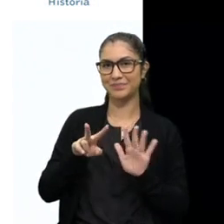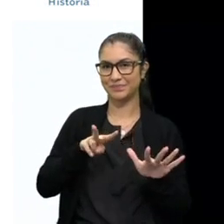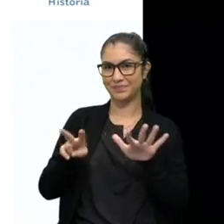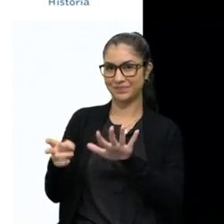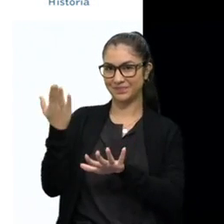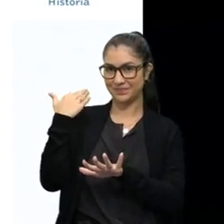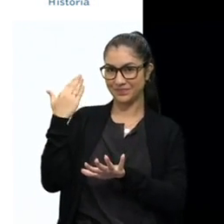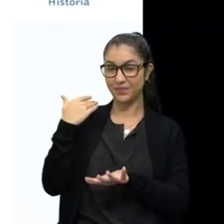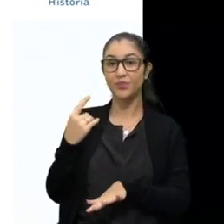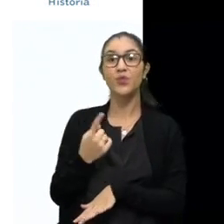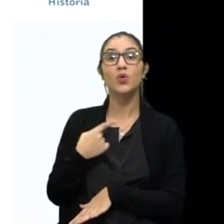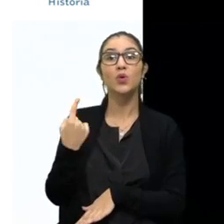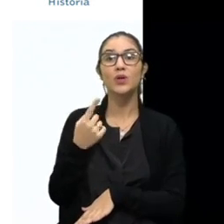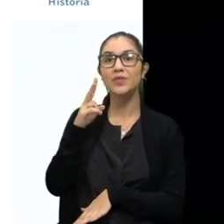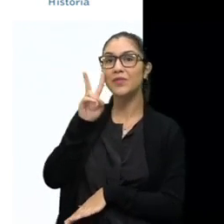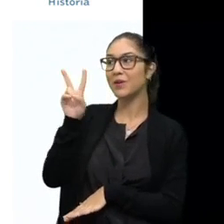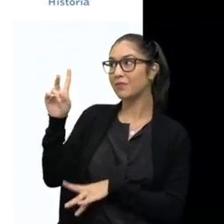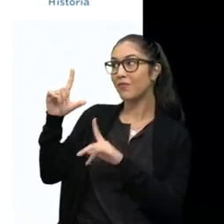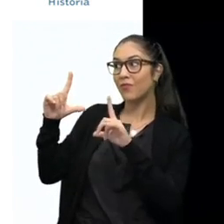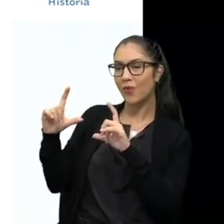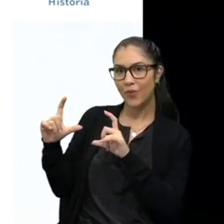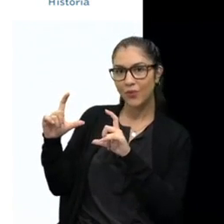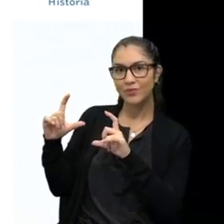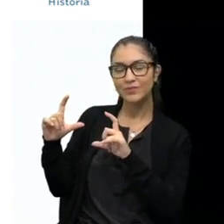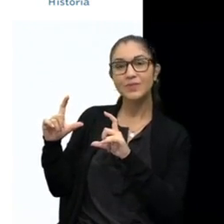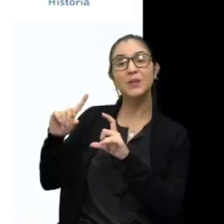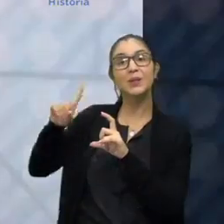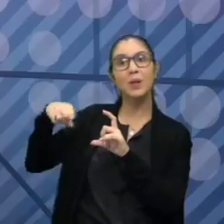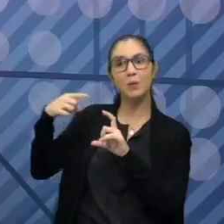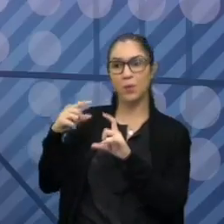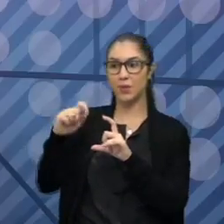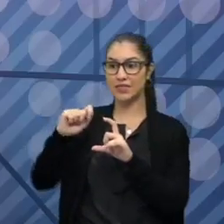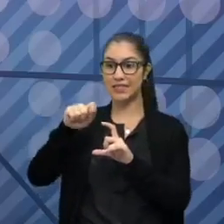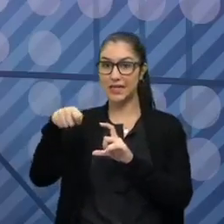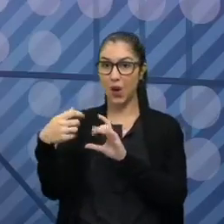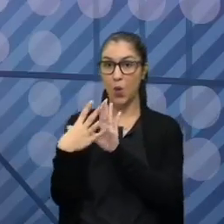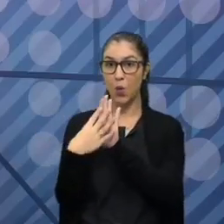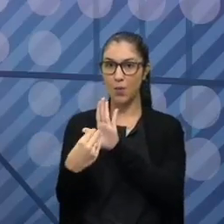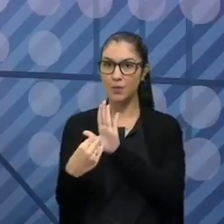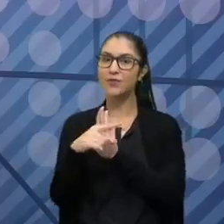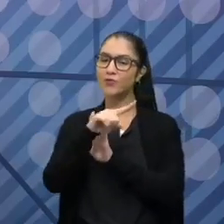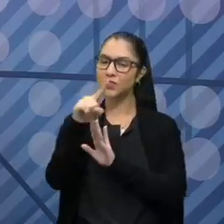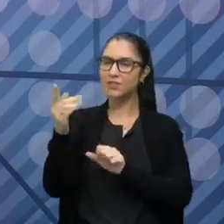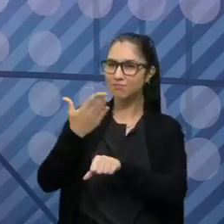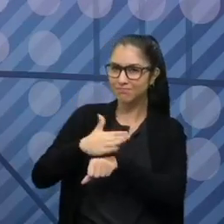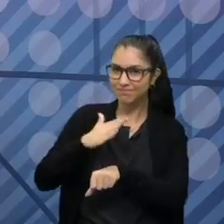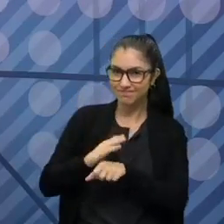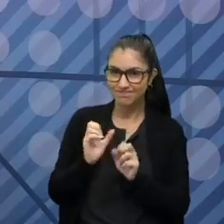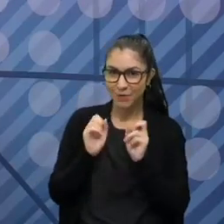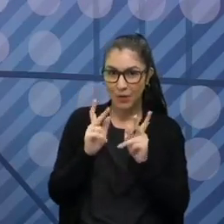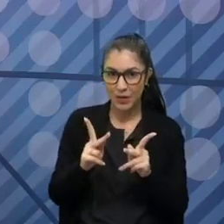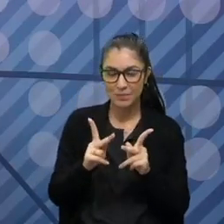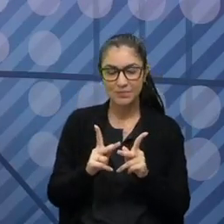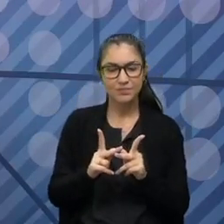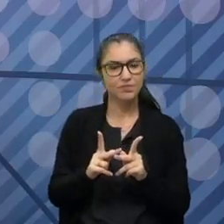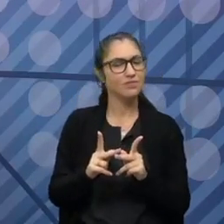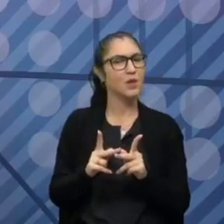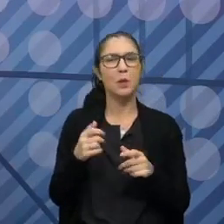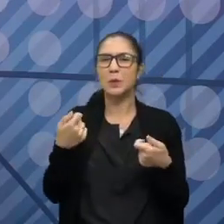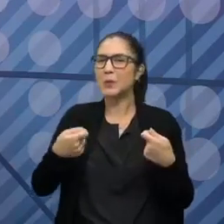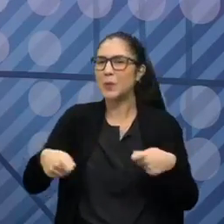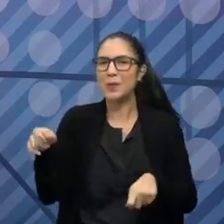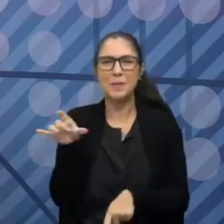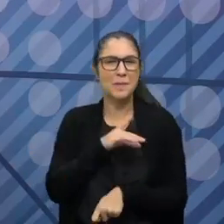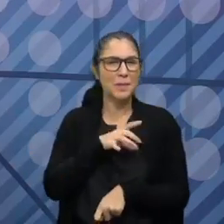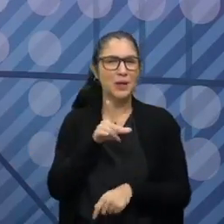passada, nós vamos olhar a imagem, vamos fazer o sinal juntos e vocês vão praticando aí, ok? Sem medo,